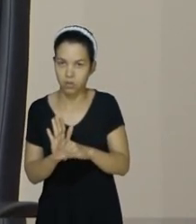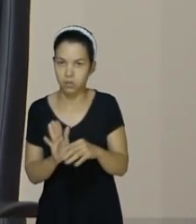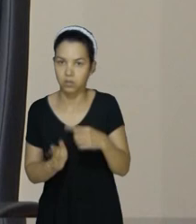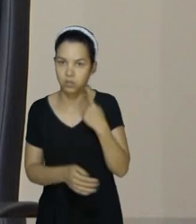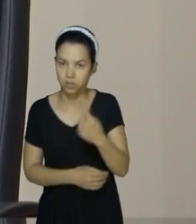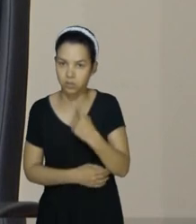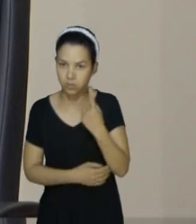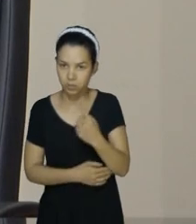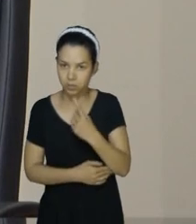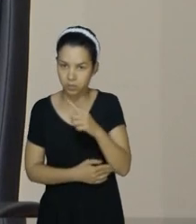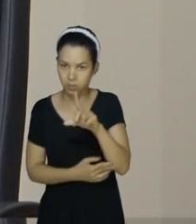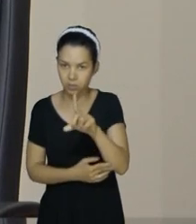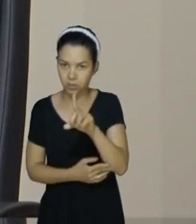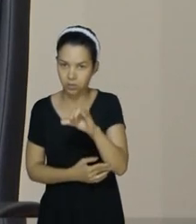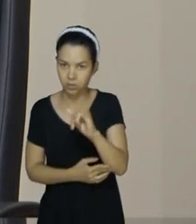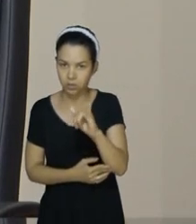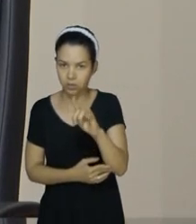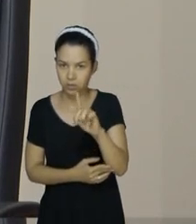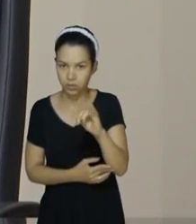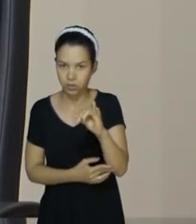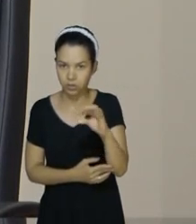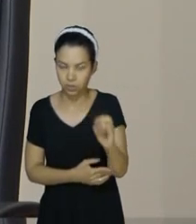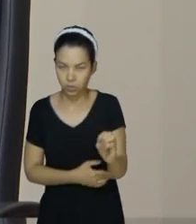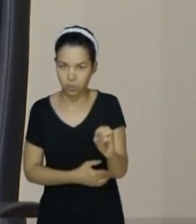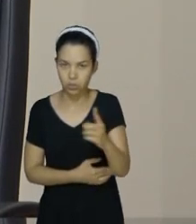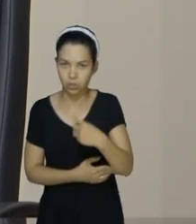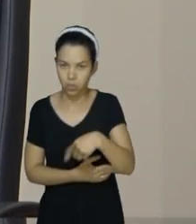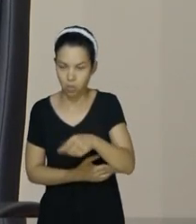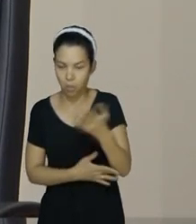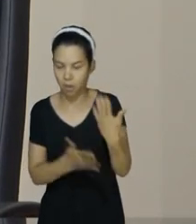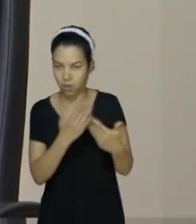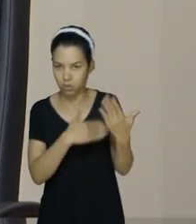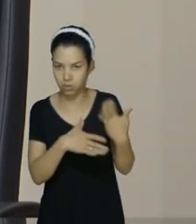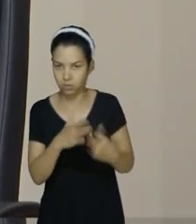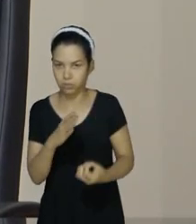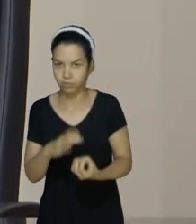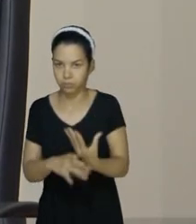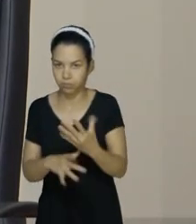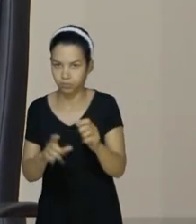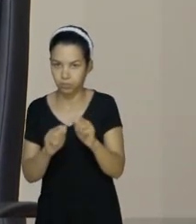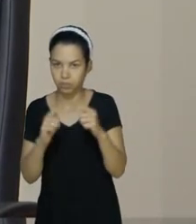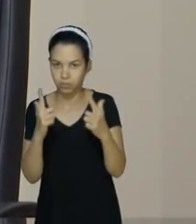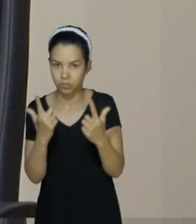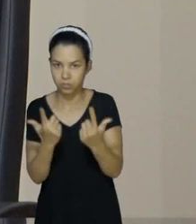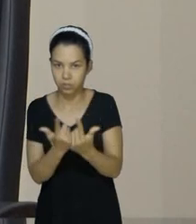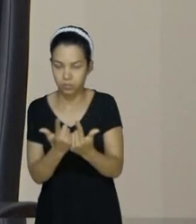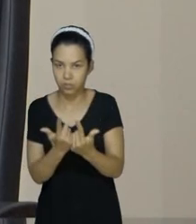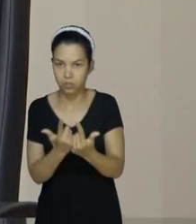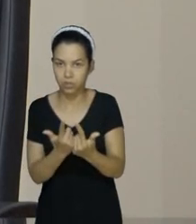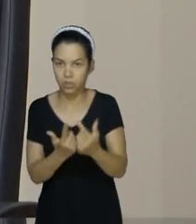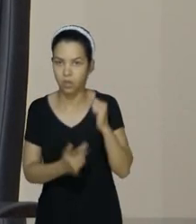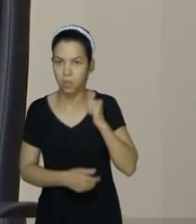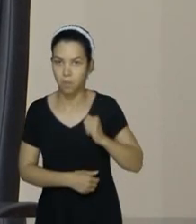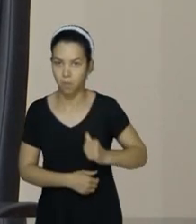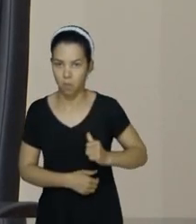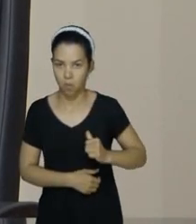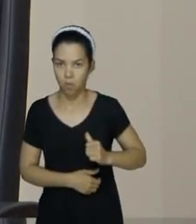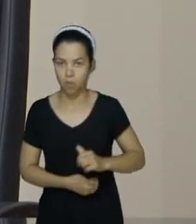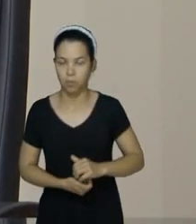deputado Lídio, quando a gente criou, a Assembleia Legislativa criou a Bolsa